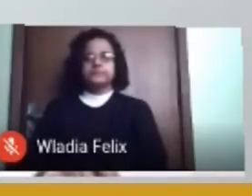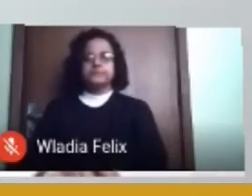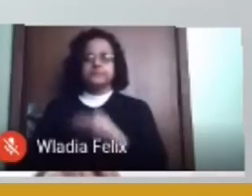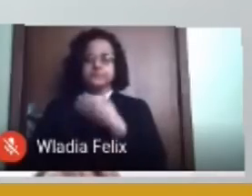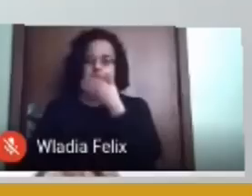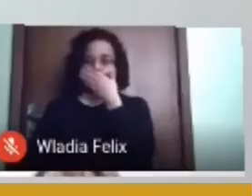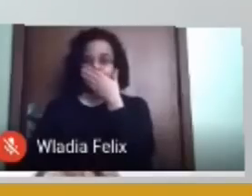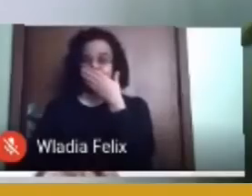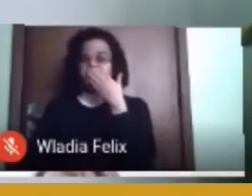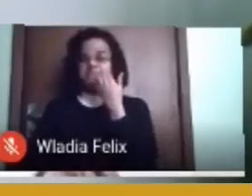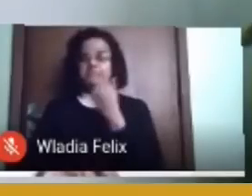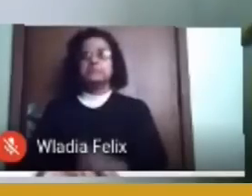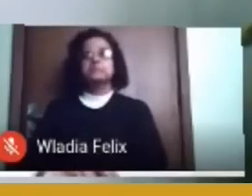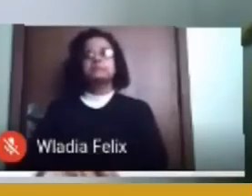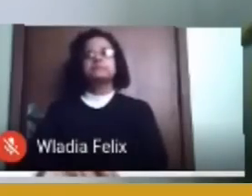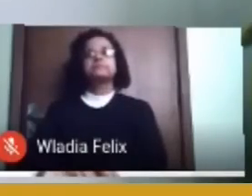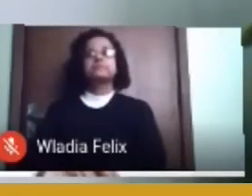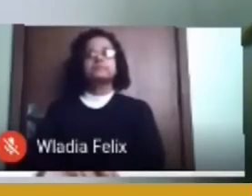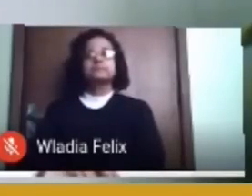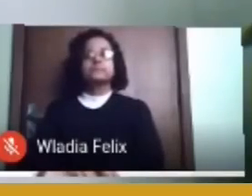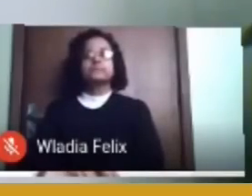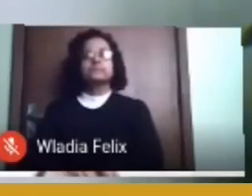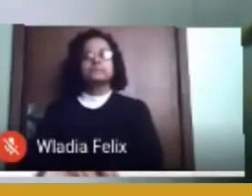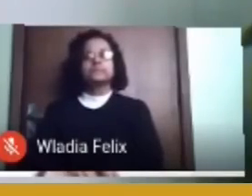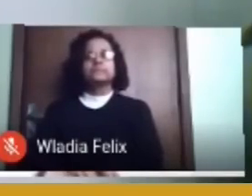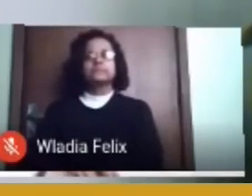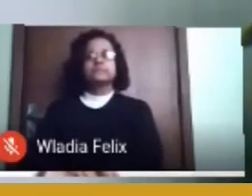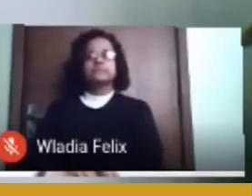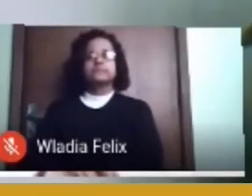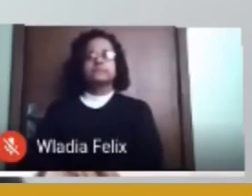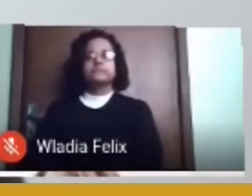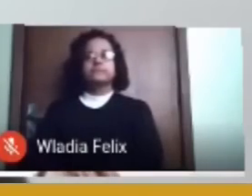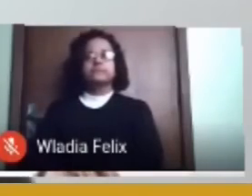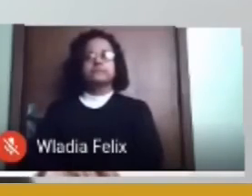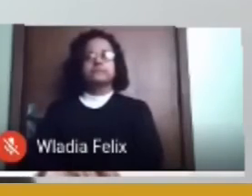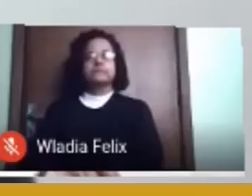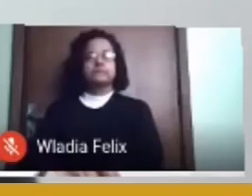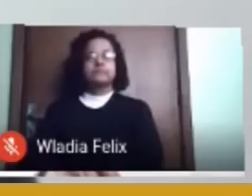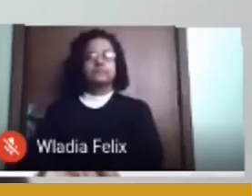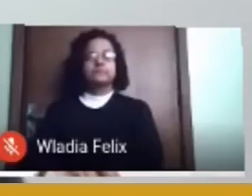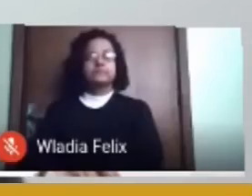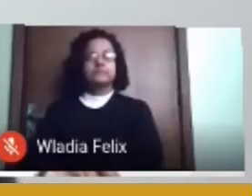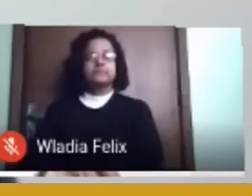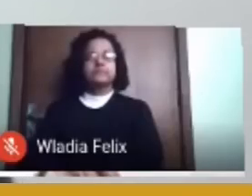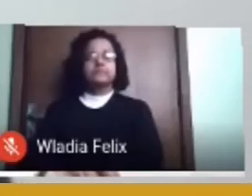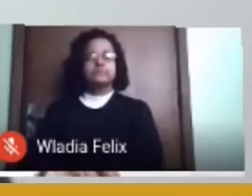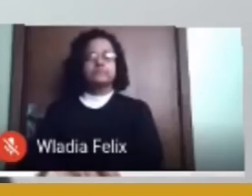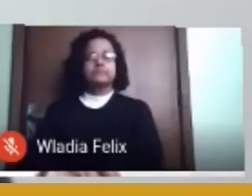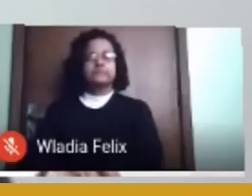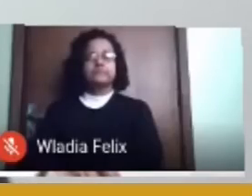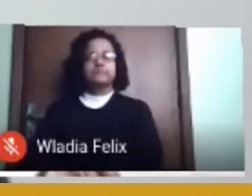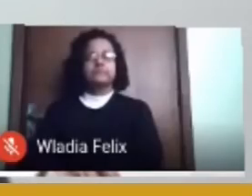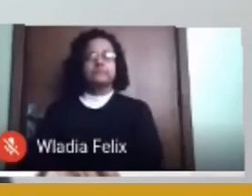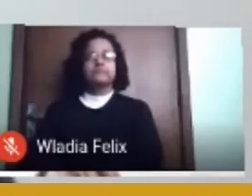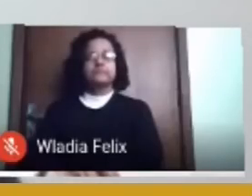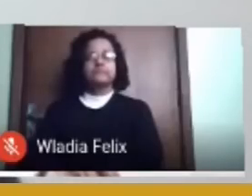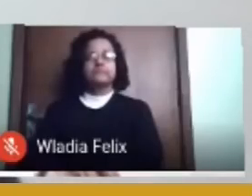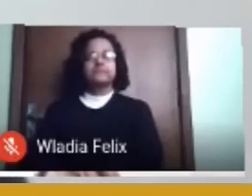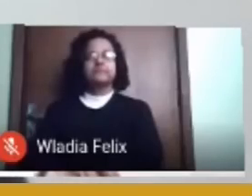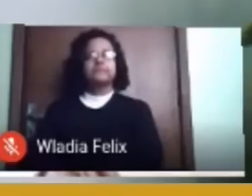Professor Márcio, fala um pouquinho mais alto, tá baixinho. Isso. Tá. Melhor agora?